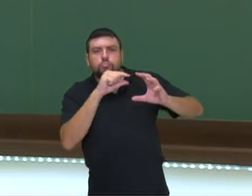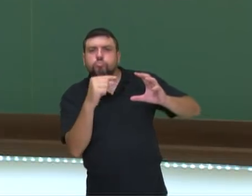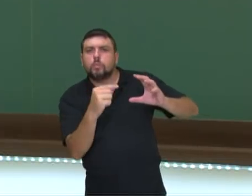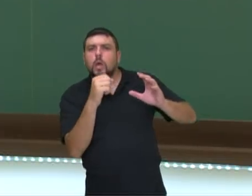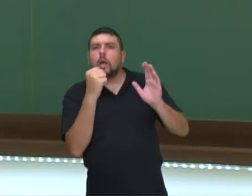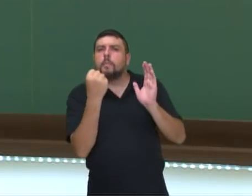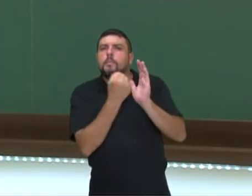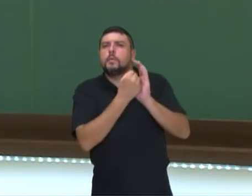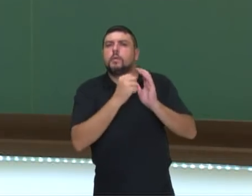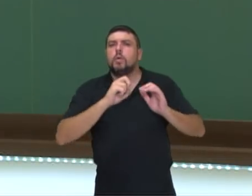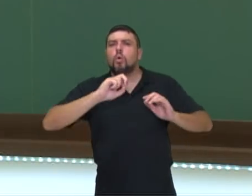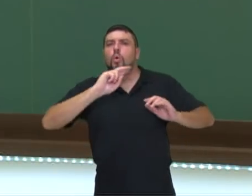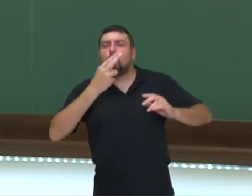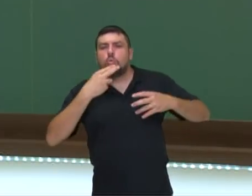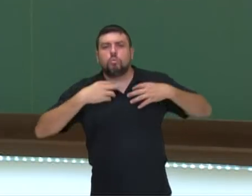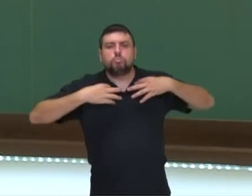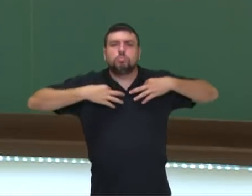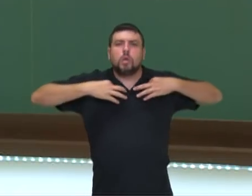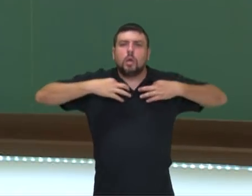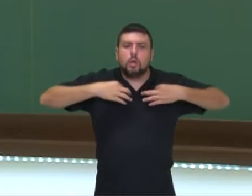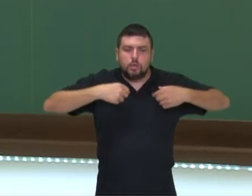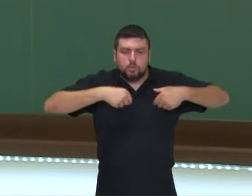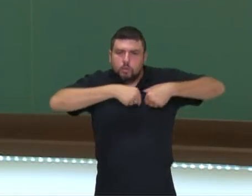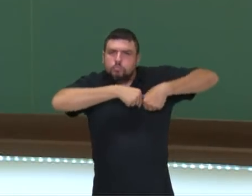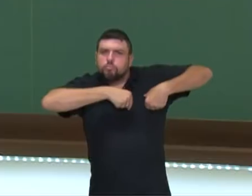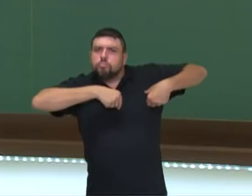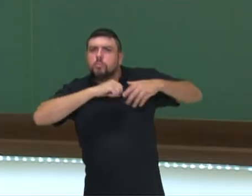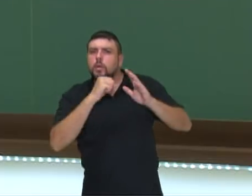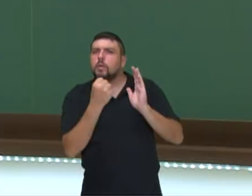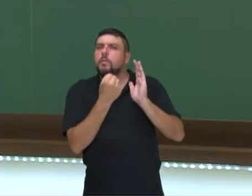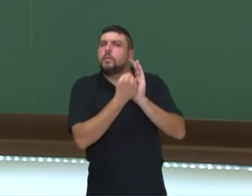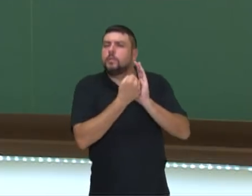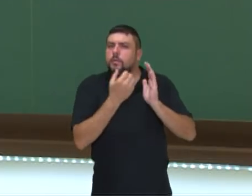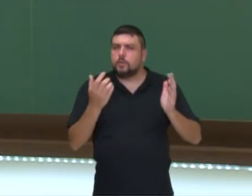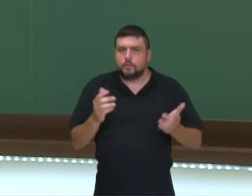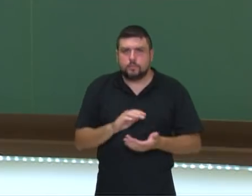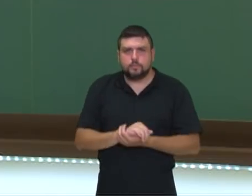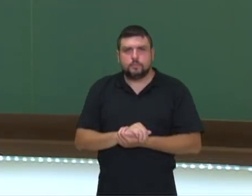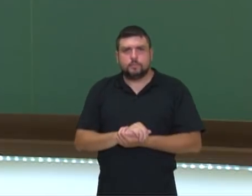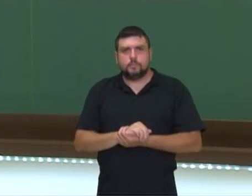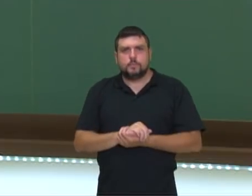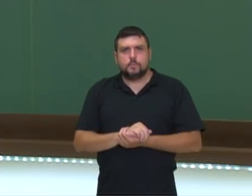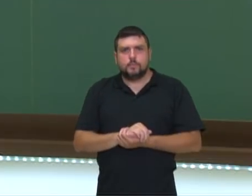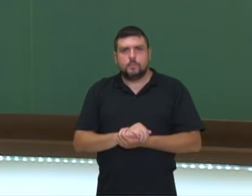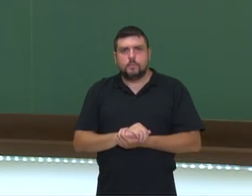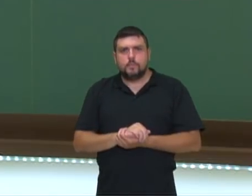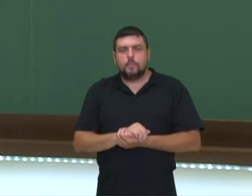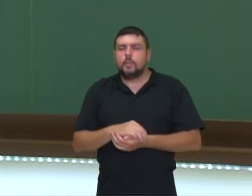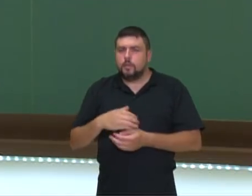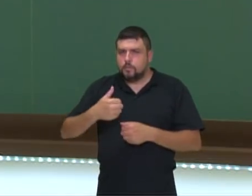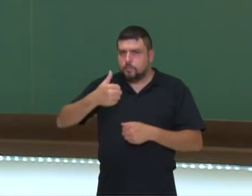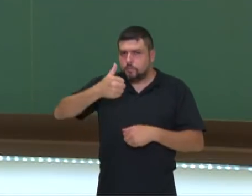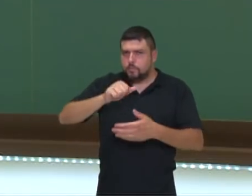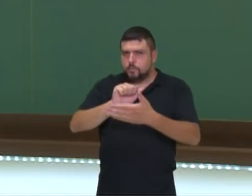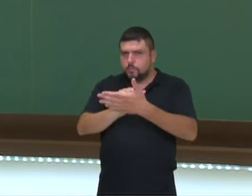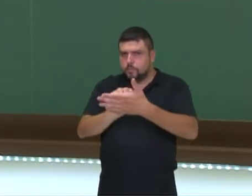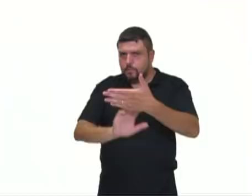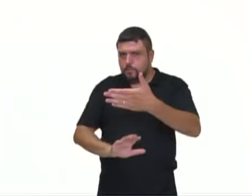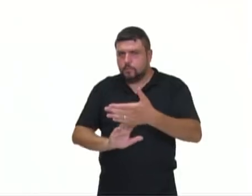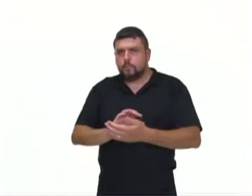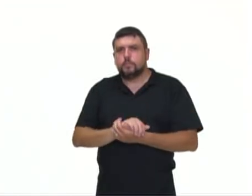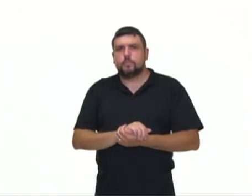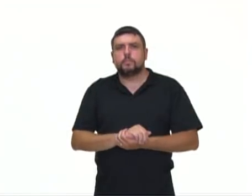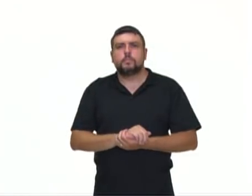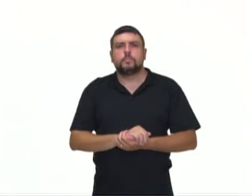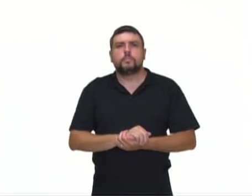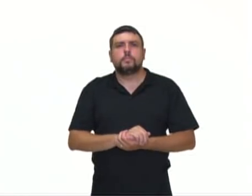várias propagandas nos estádios, nas arenas de vôlei. Então vamos para a nossa primeira atividade de hoje. A